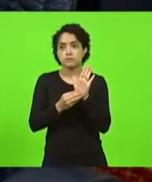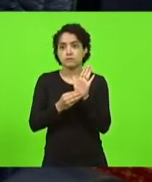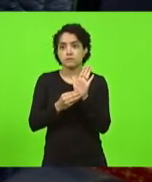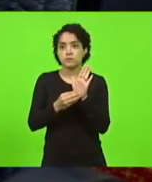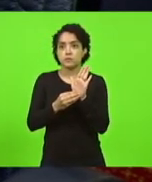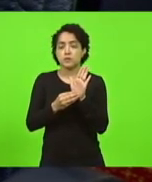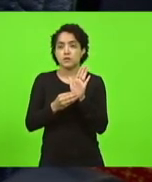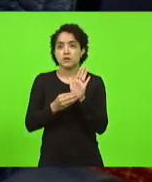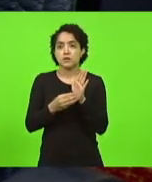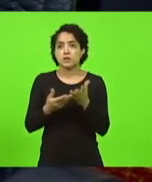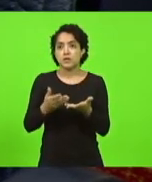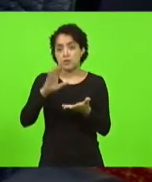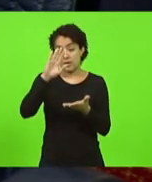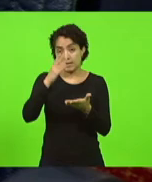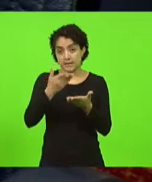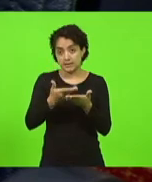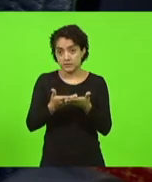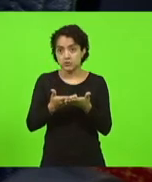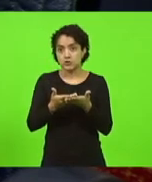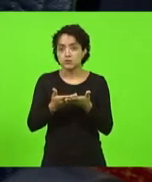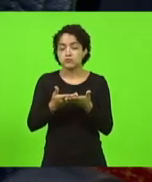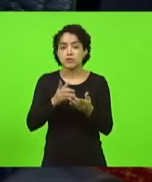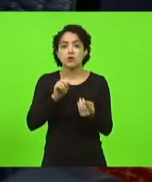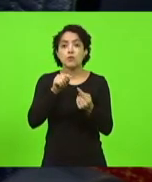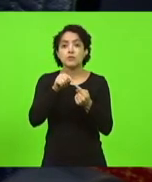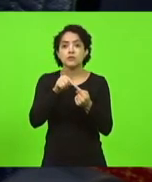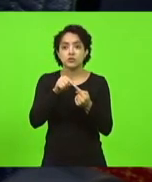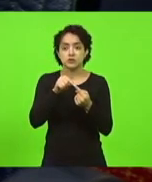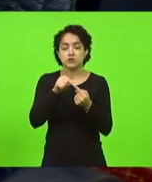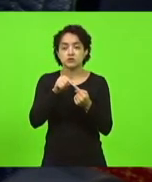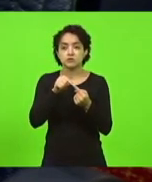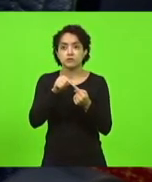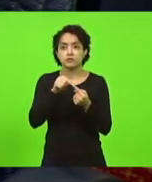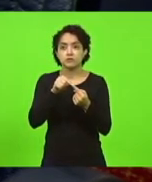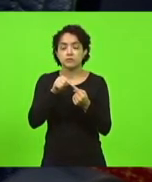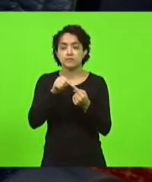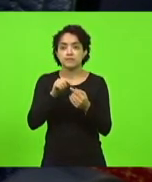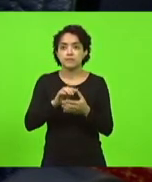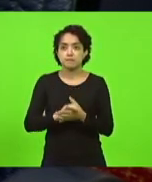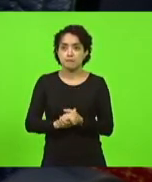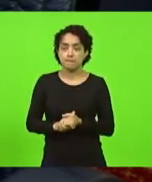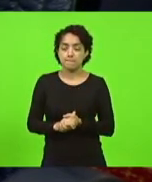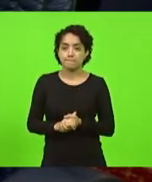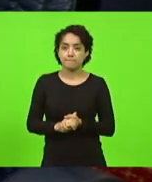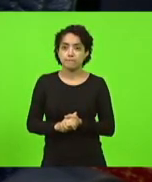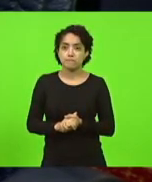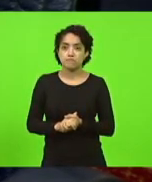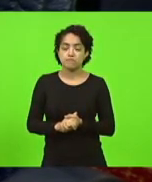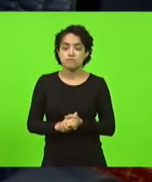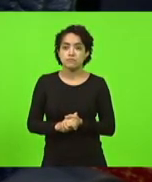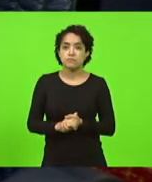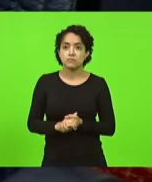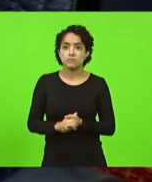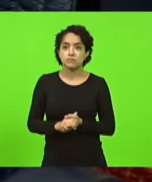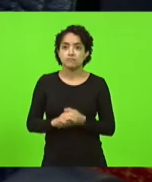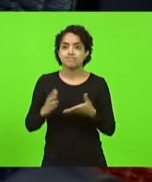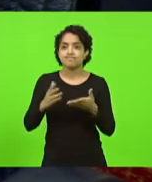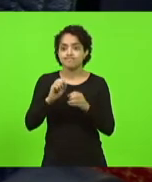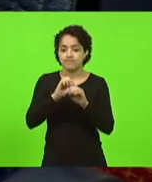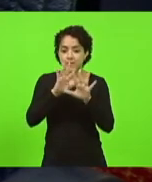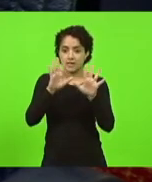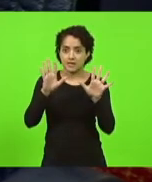E eu francamente, acredito que a nossa missão aqui no Parlamento é trazer luz para todas